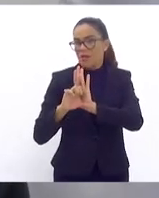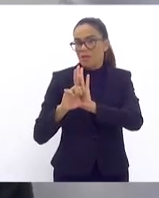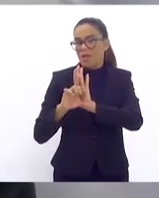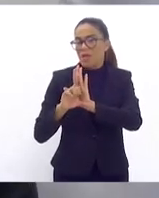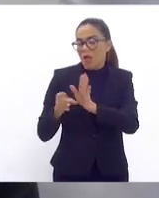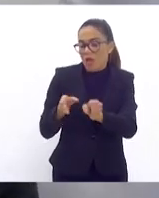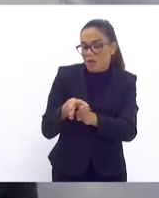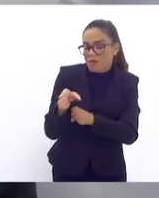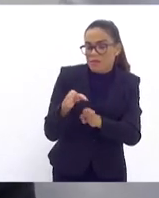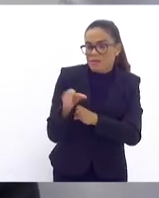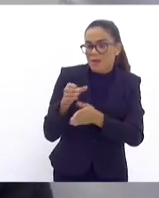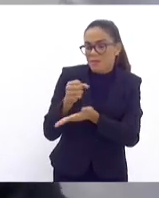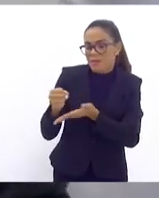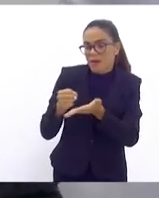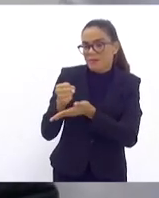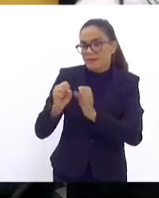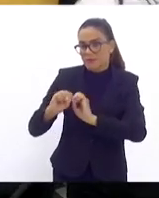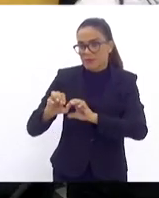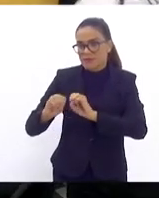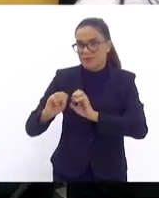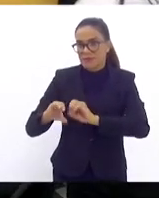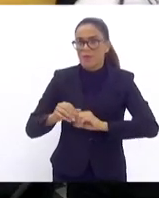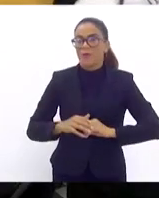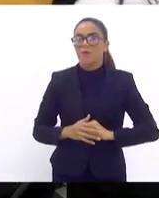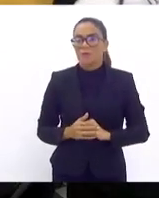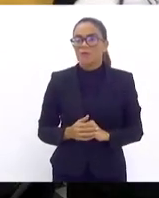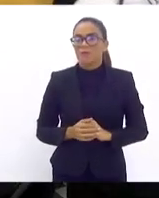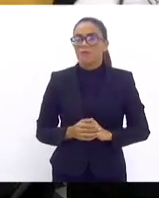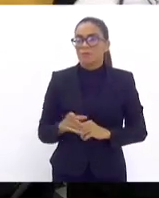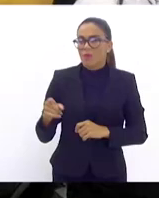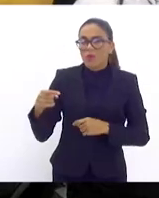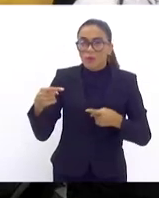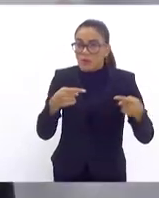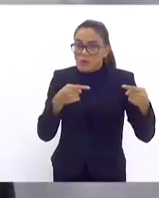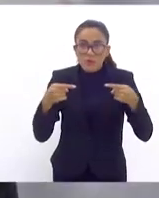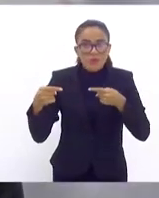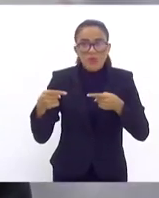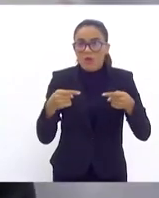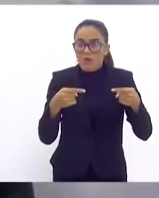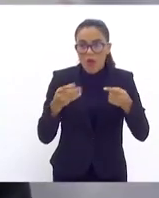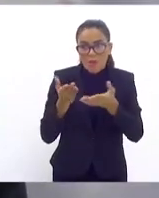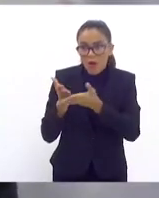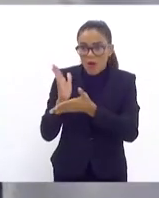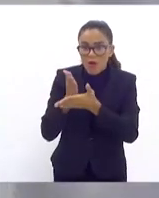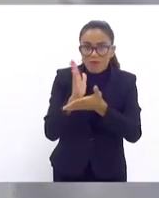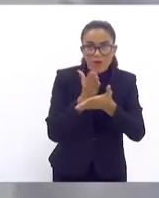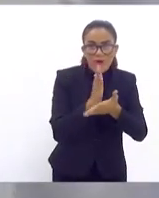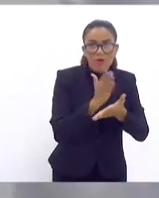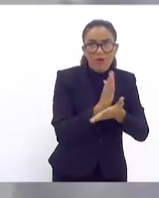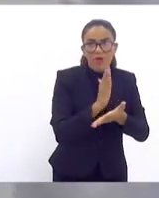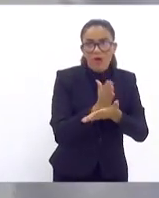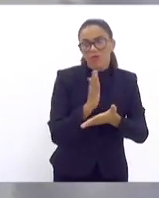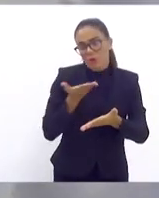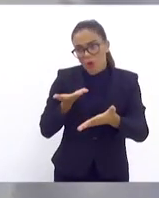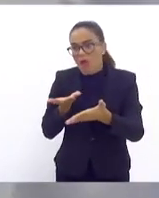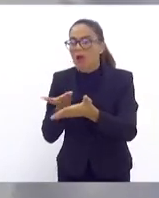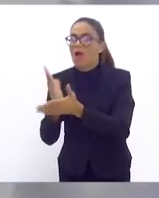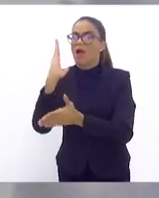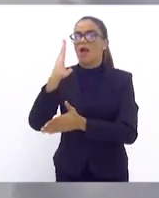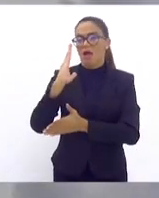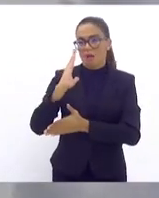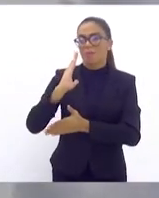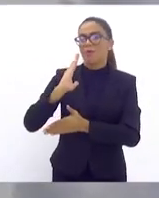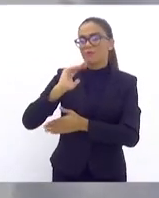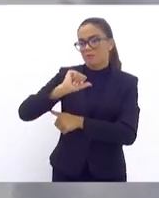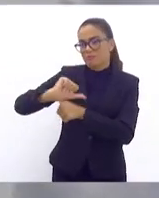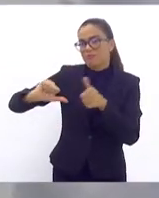básicas da educação. Em discussão, não havendo quem queira discutir, em votação, se os que aprovam, permaneçam como estão, aprovado, parecer